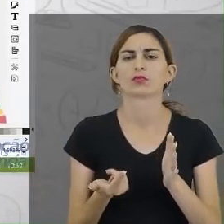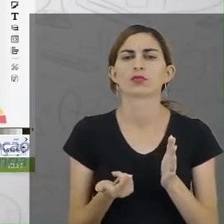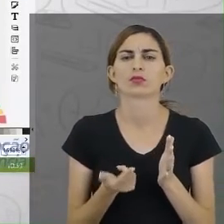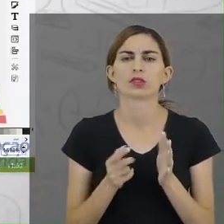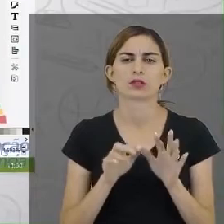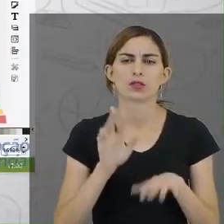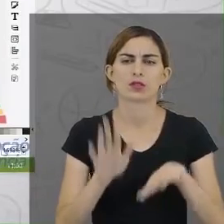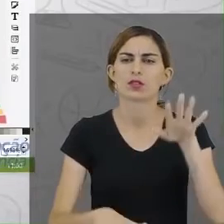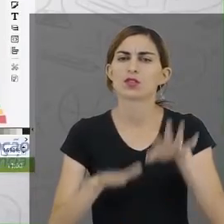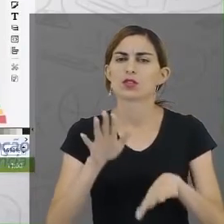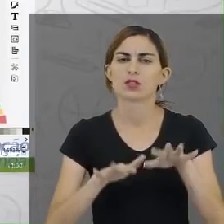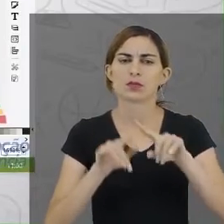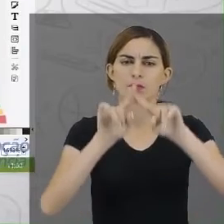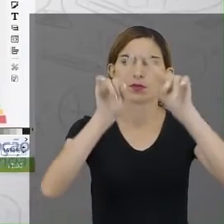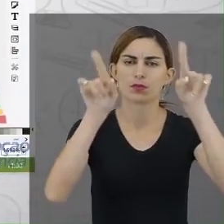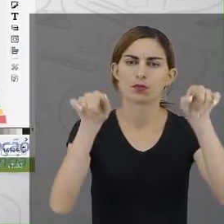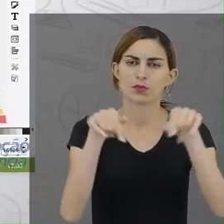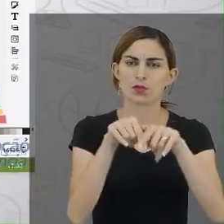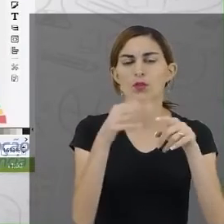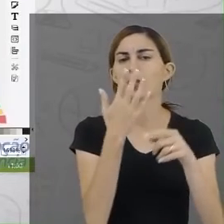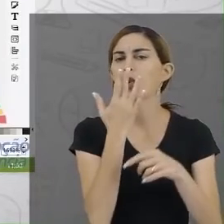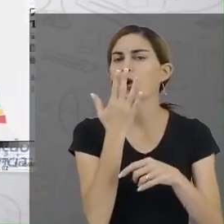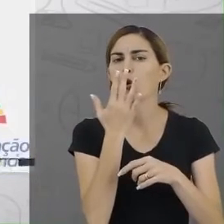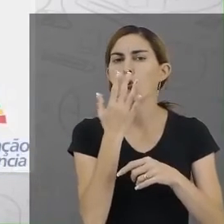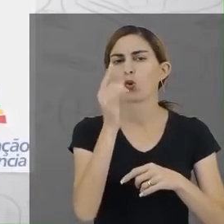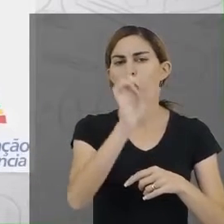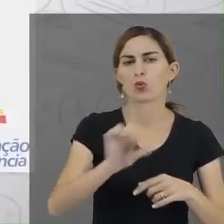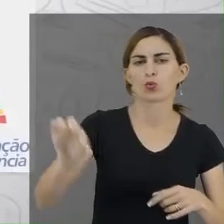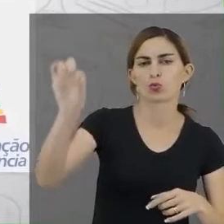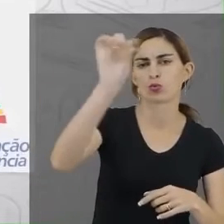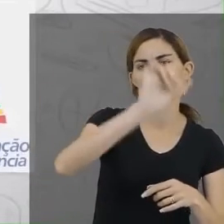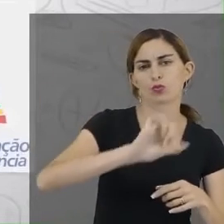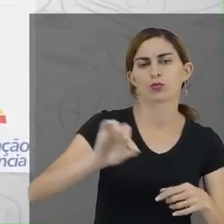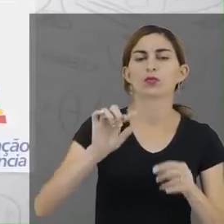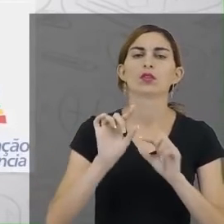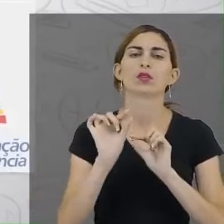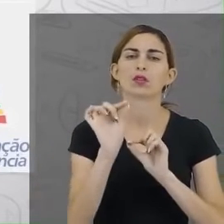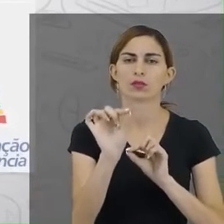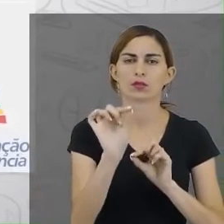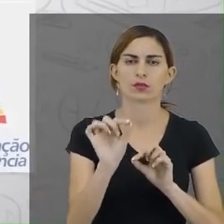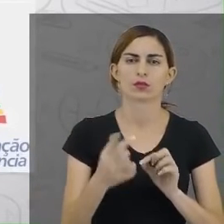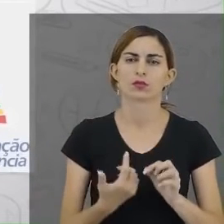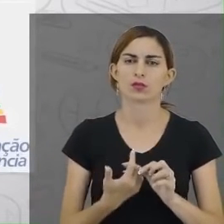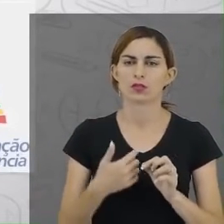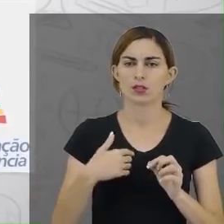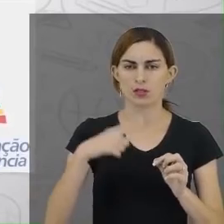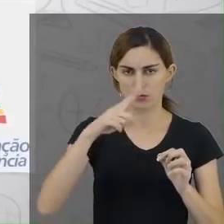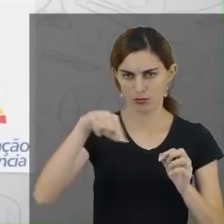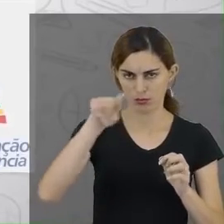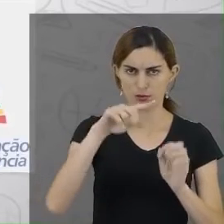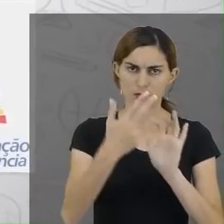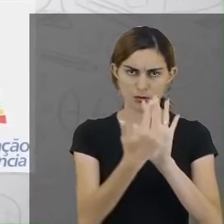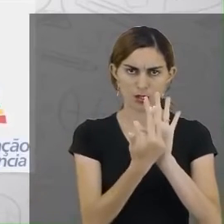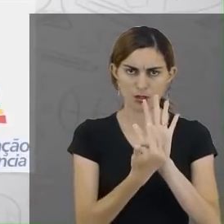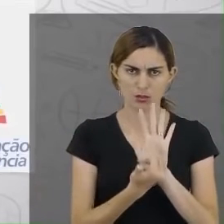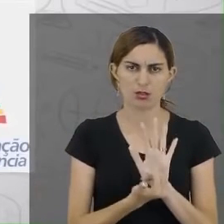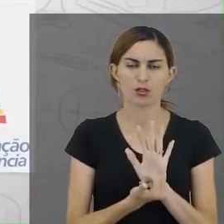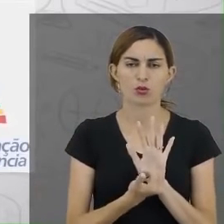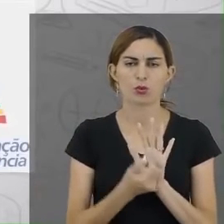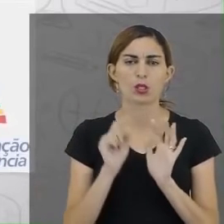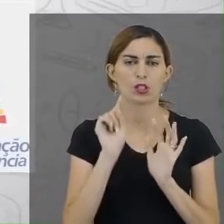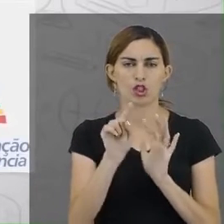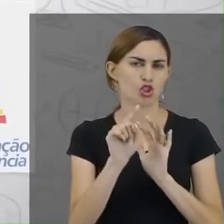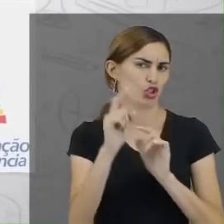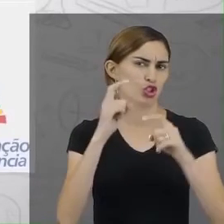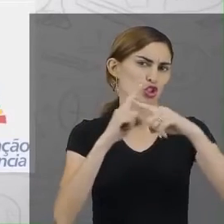opções de tipos de preenchimento e cor de contorno. Neste caso, para o nosso desenho,